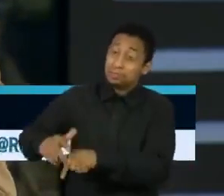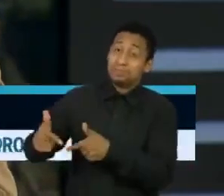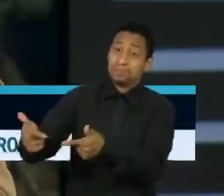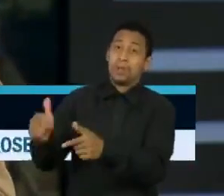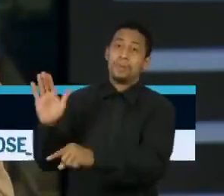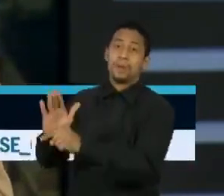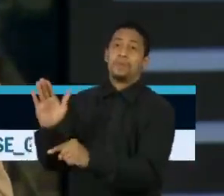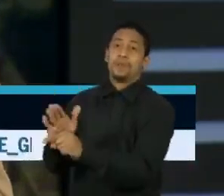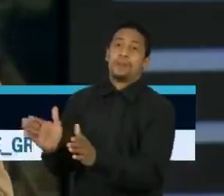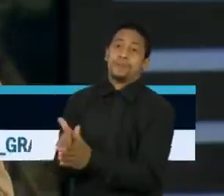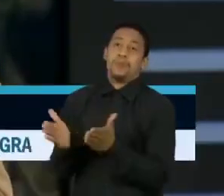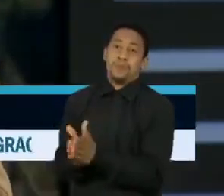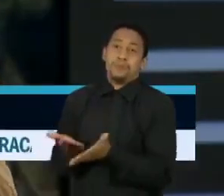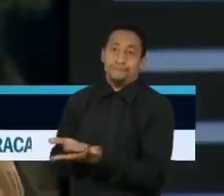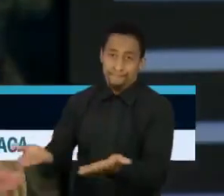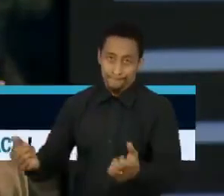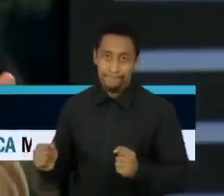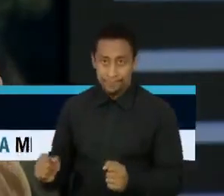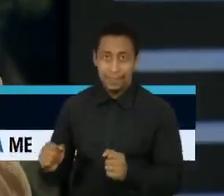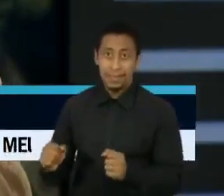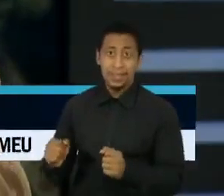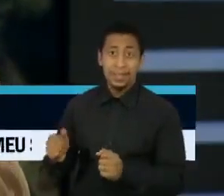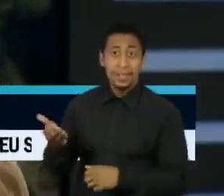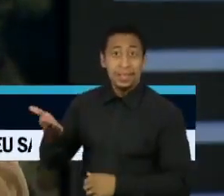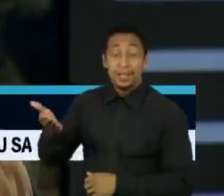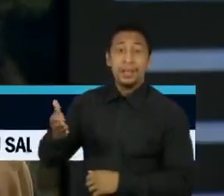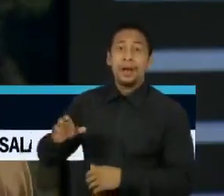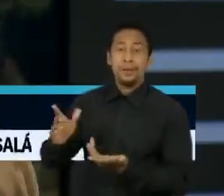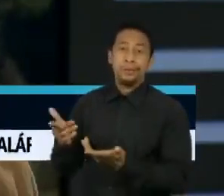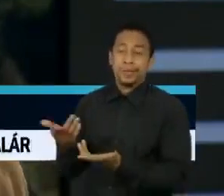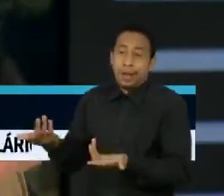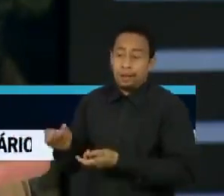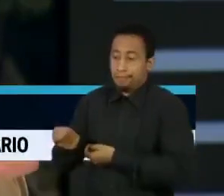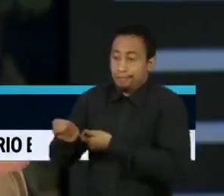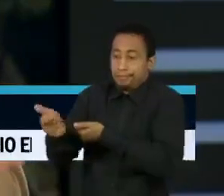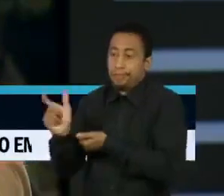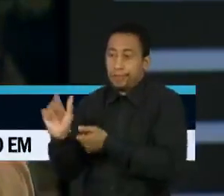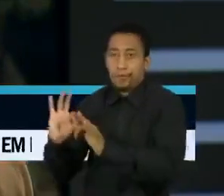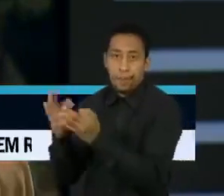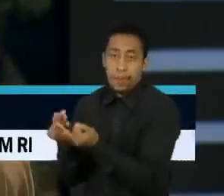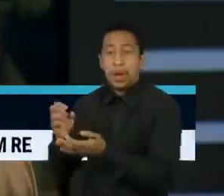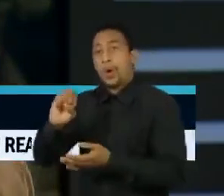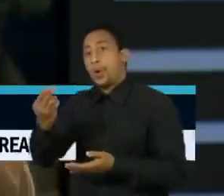não se finda com o Renda Brasil, o Bolsa Família, o que for.